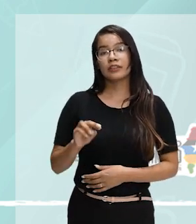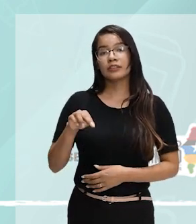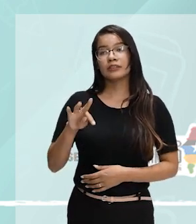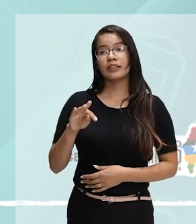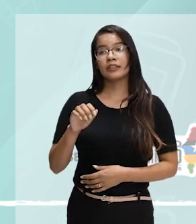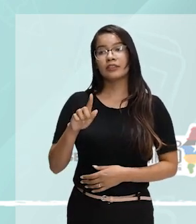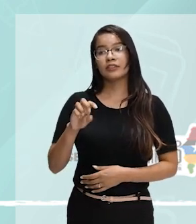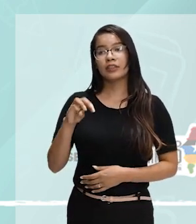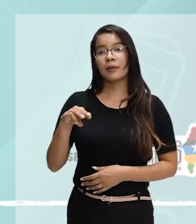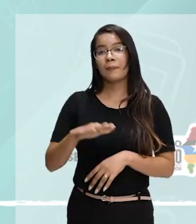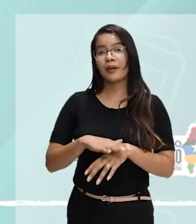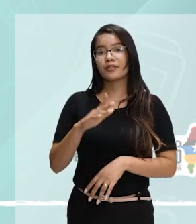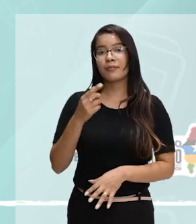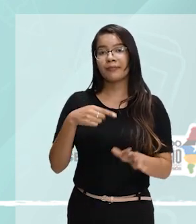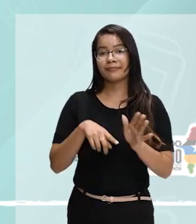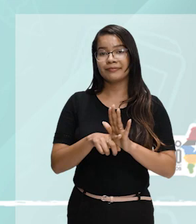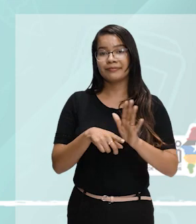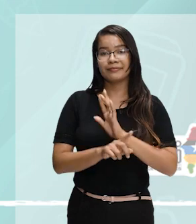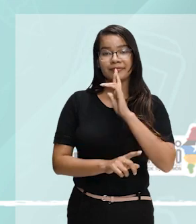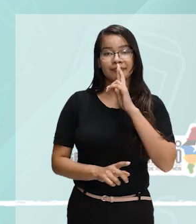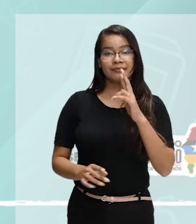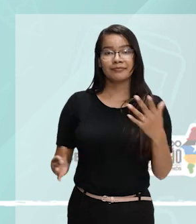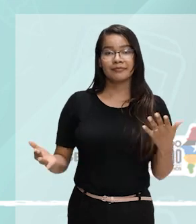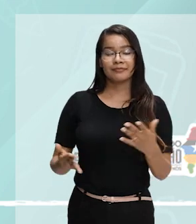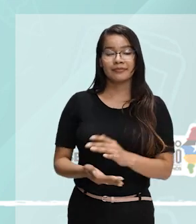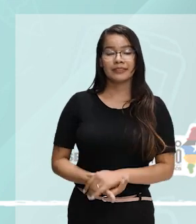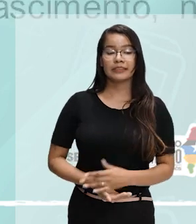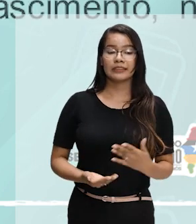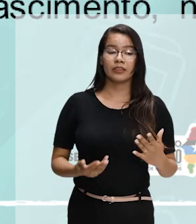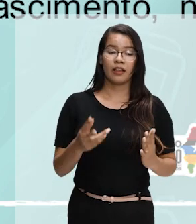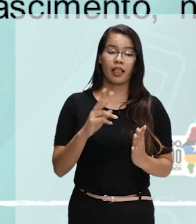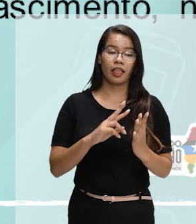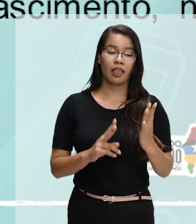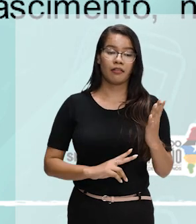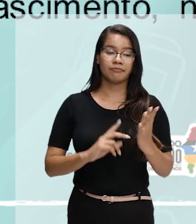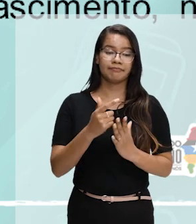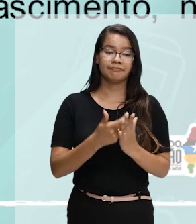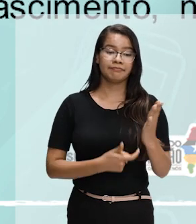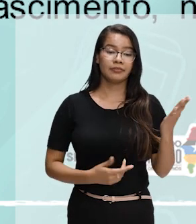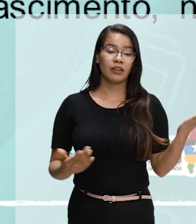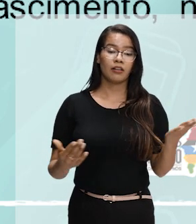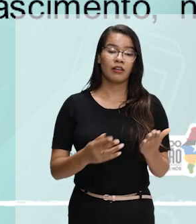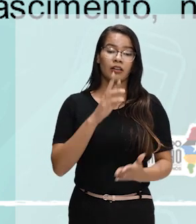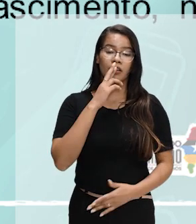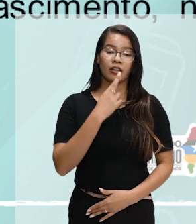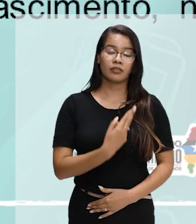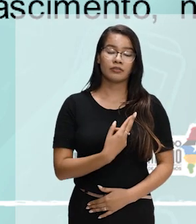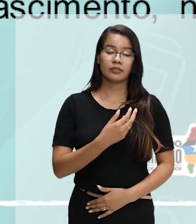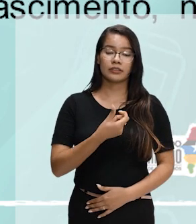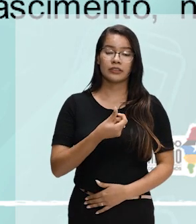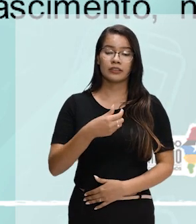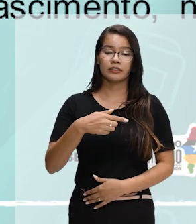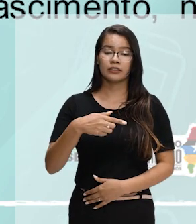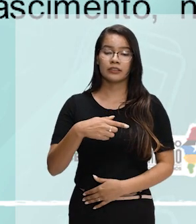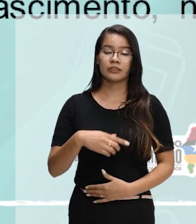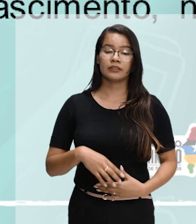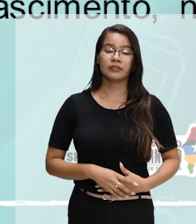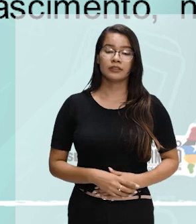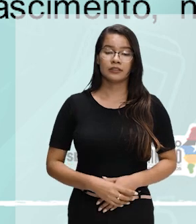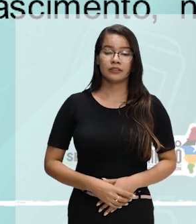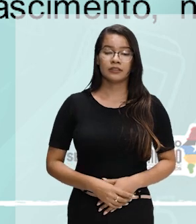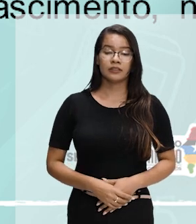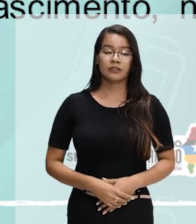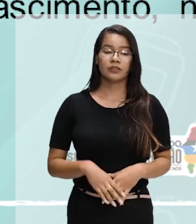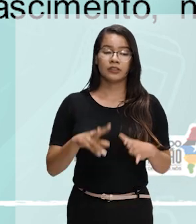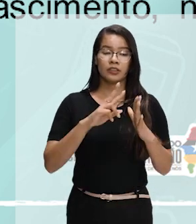uma questão? Vamos lá? Leia o texto abaixo e responda as questões próximas, tá? A questão 7 e a questão 8.